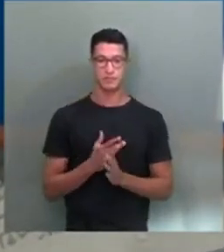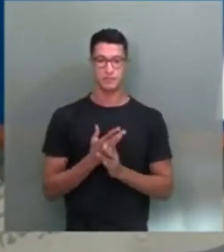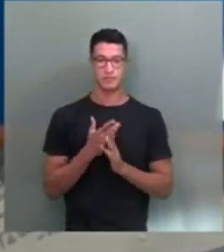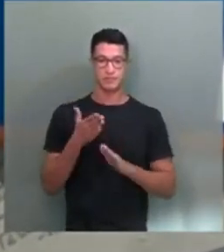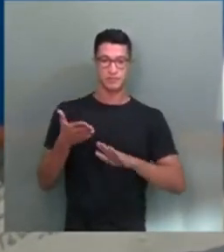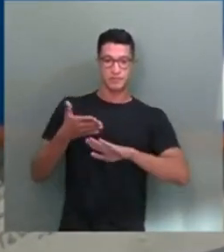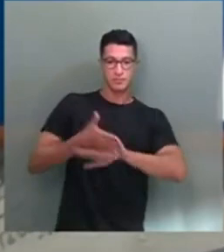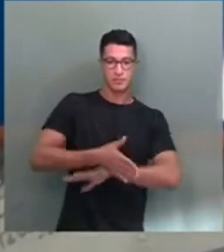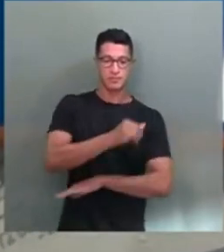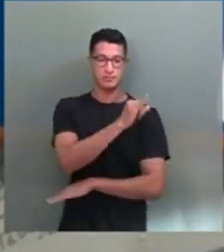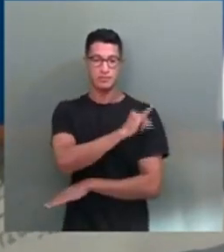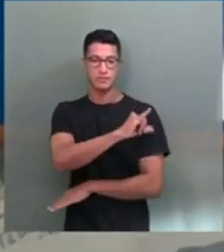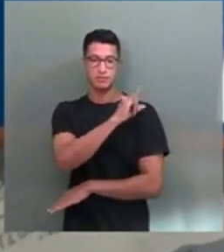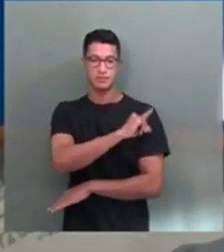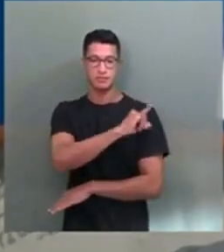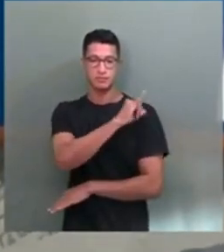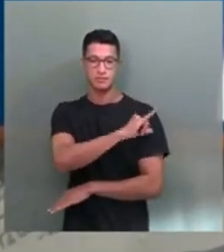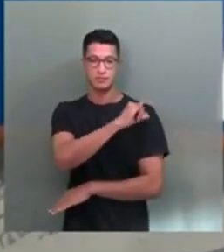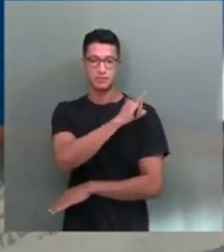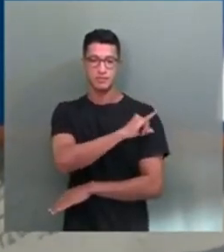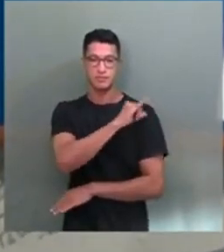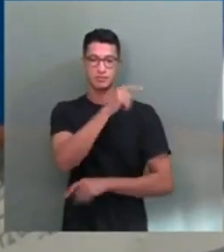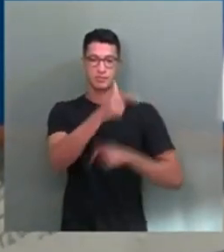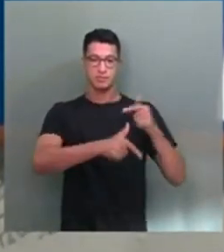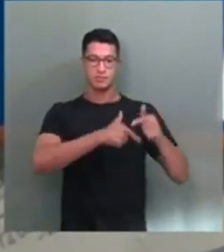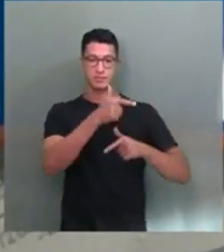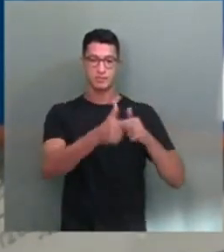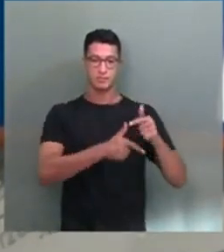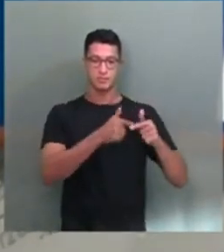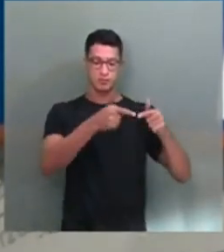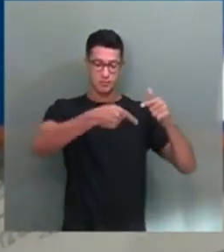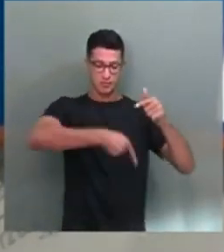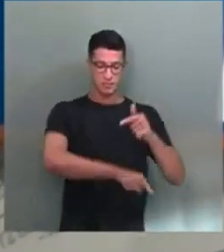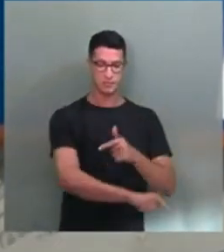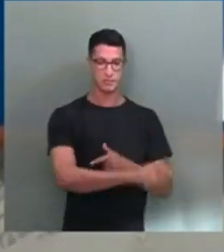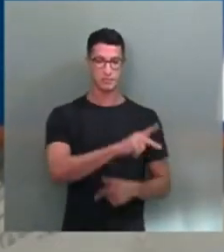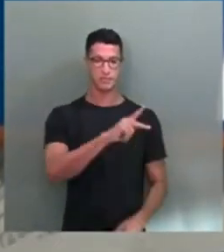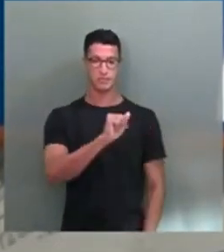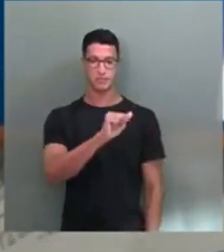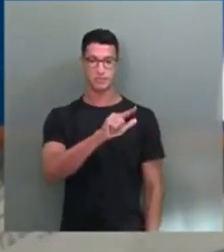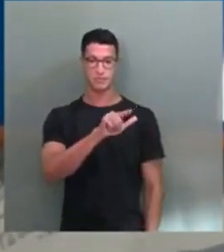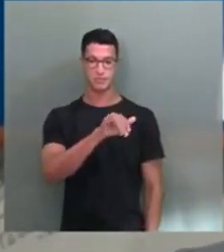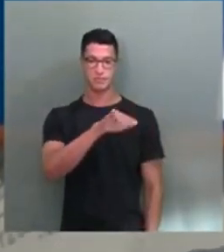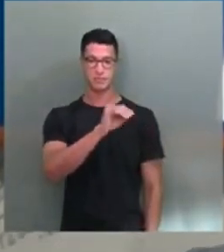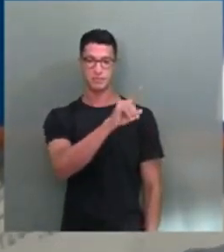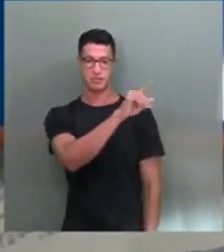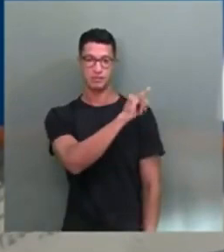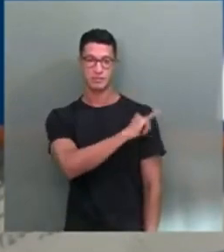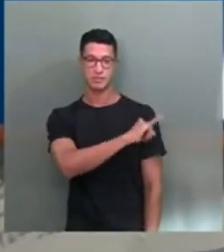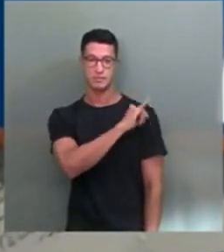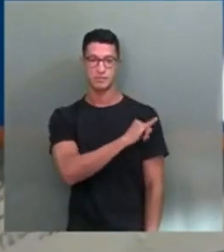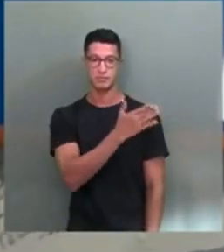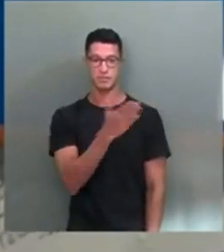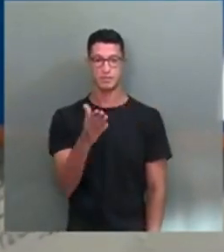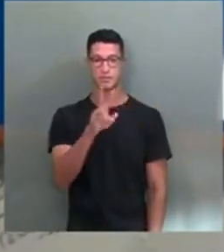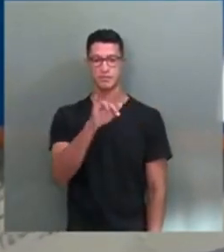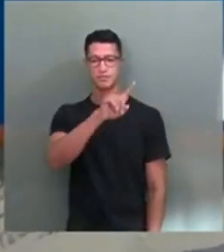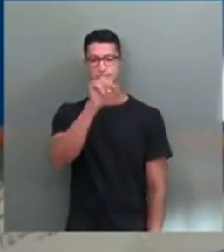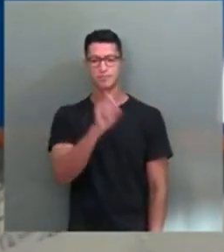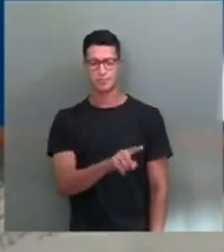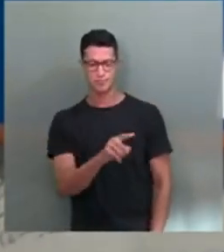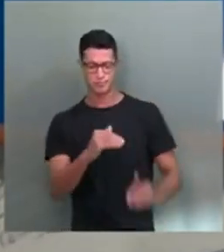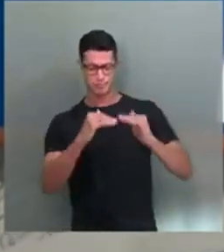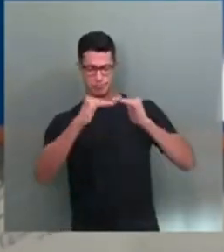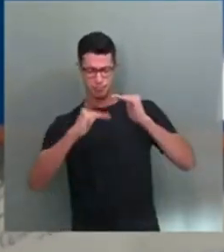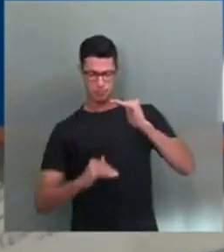Ingressei no Rio de Janeiro e trabalhava no subsolo do Palácio Mourão. Os senhores vão de indagar, subsolo